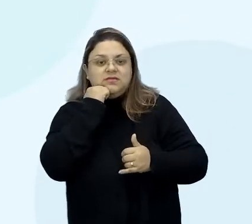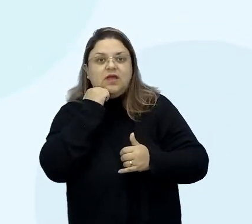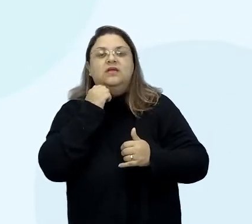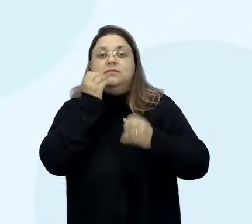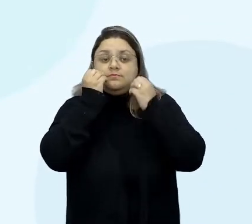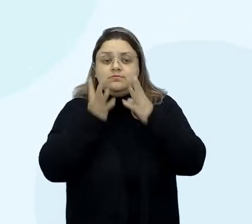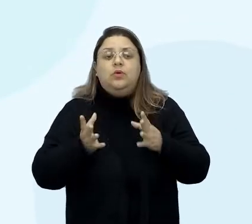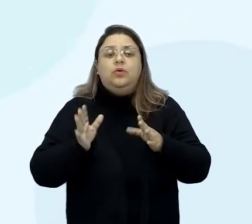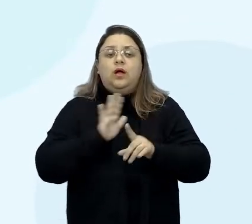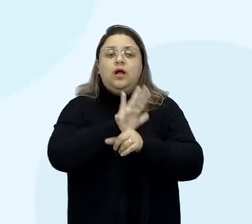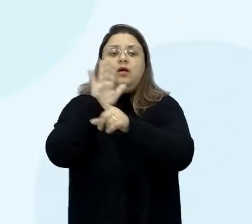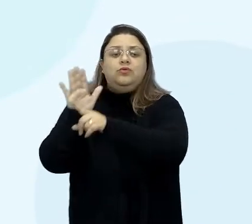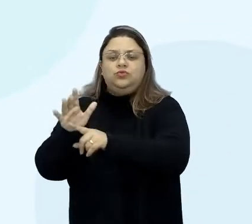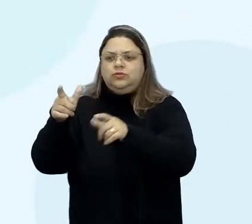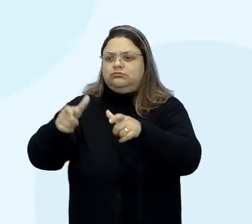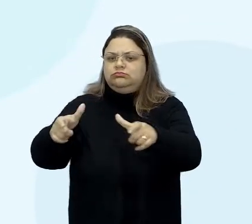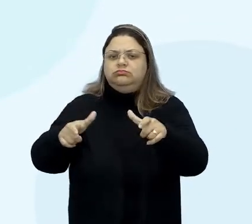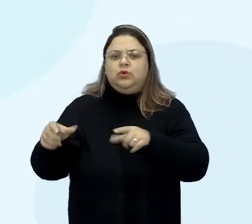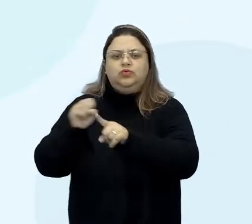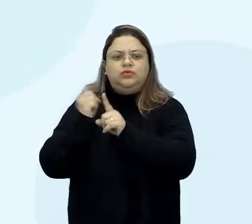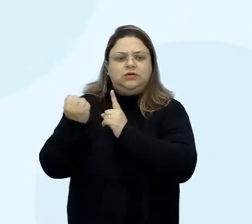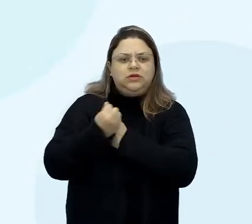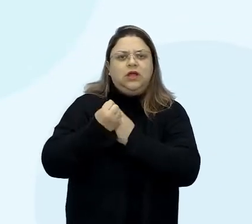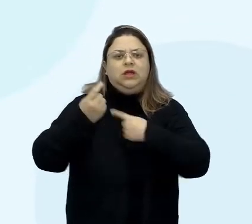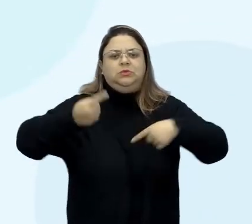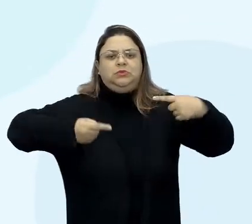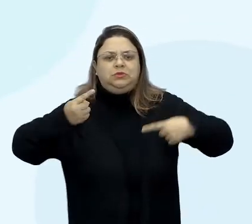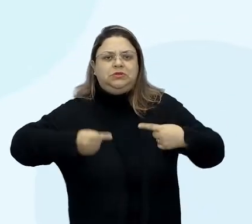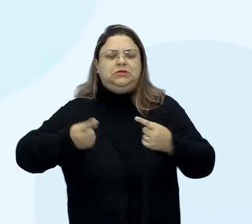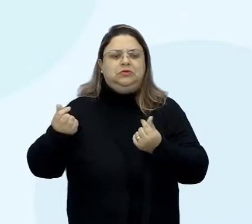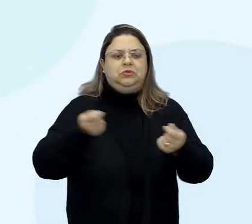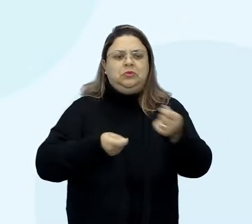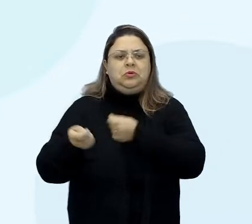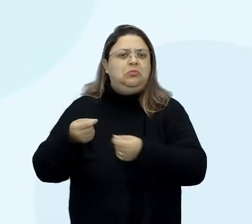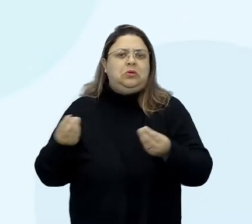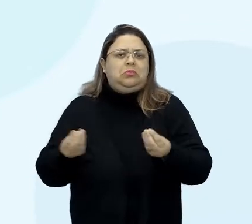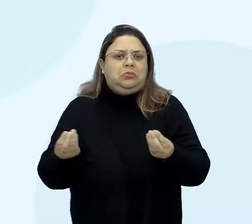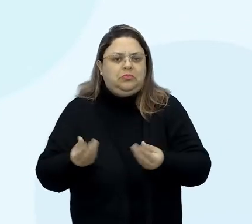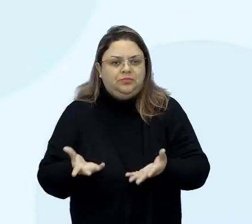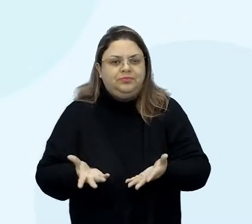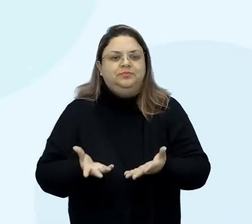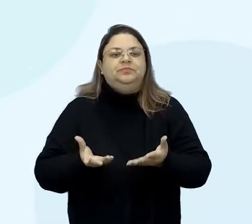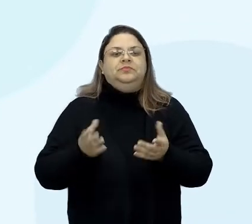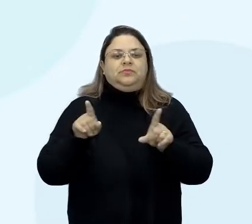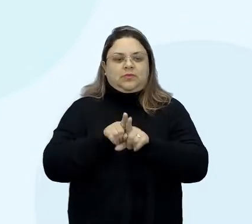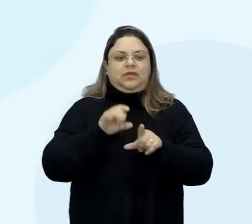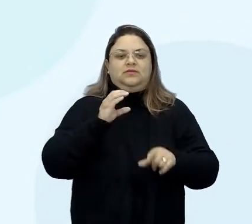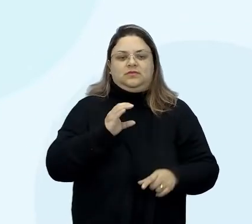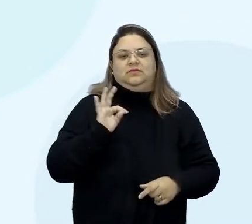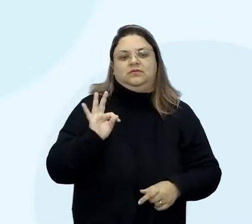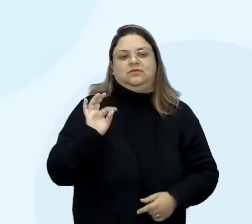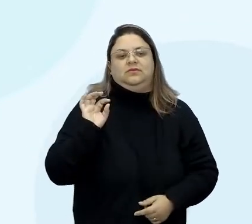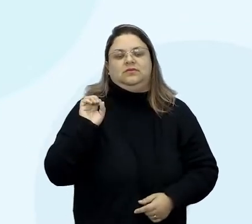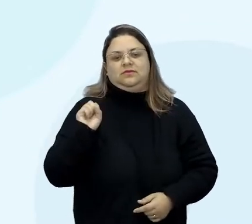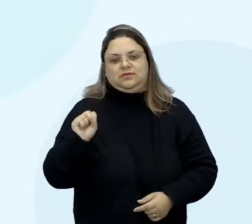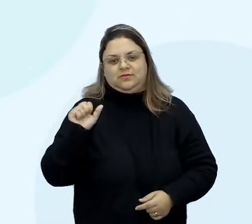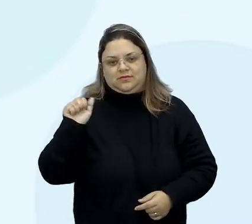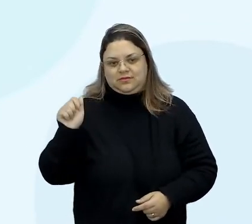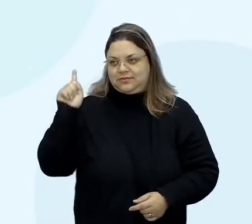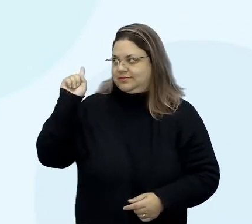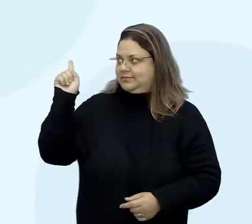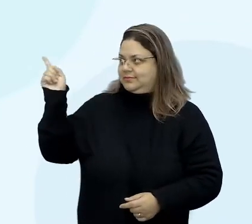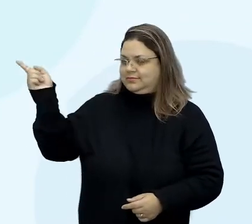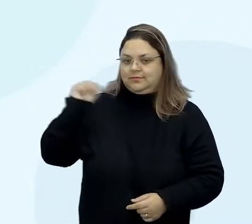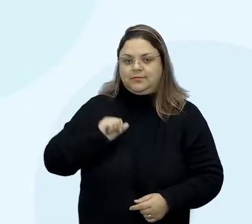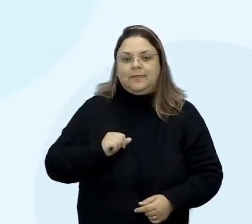e aquela vertente que a gente sempre vai falar na nossa aula, né? CTSA, Ciência, Tecnologia, Sociedade e